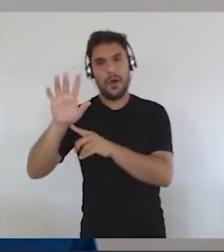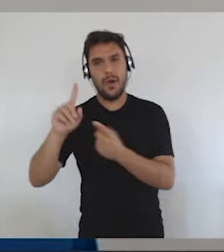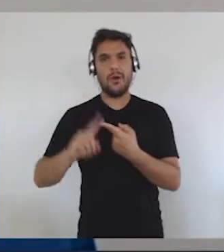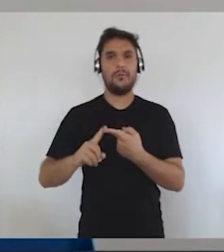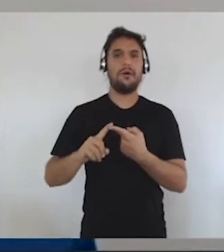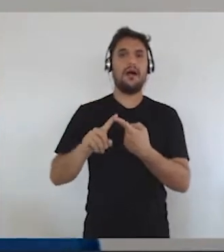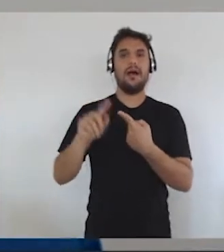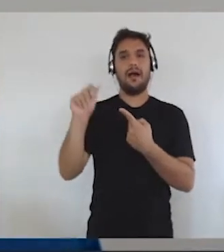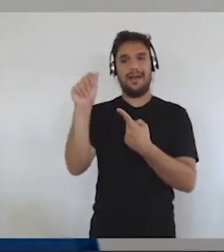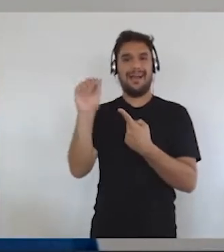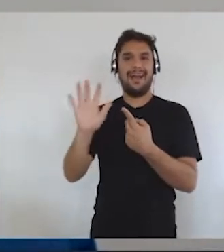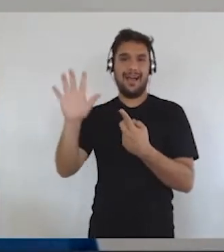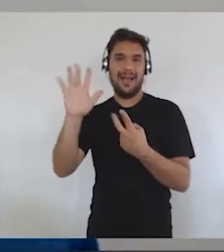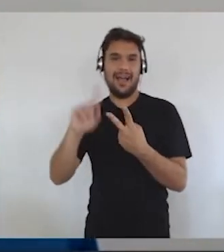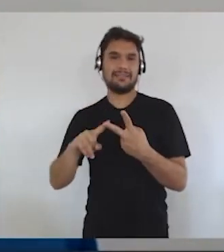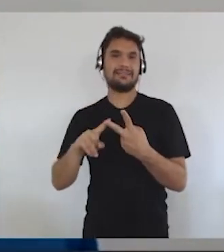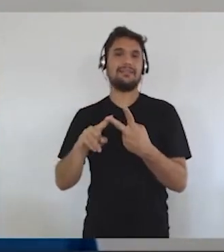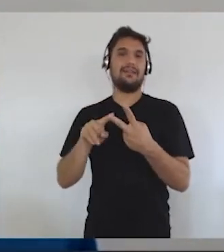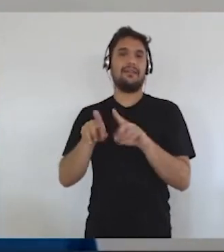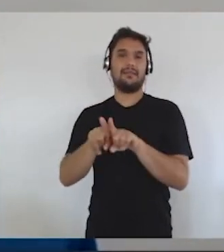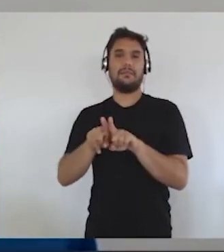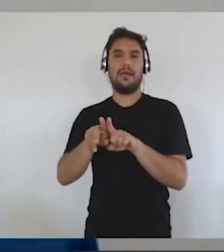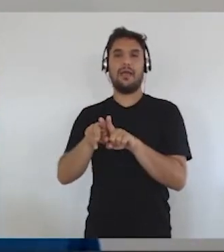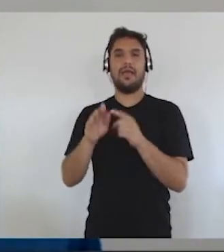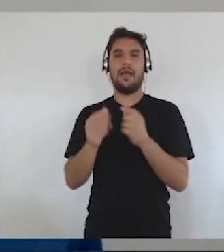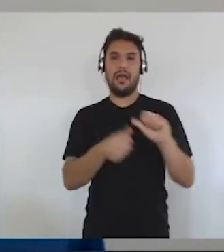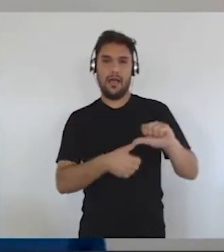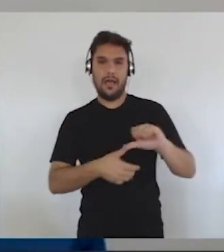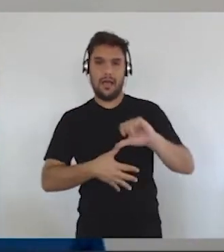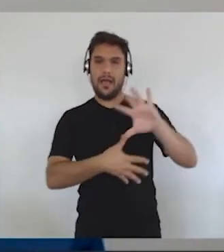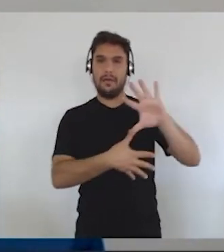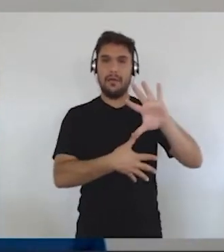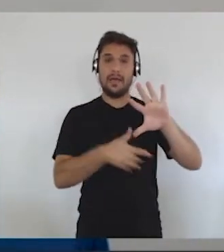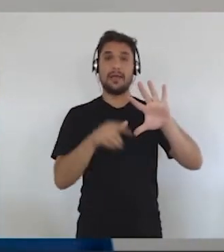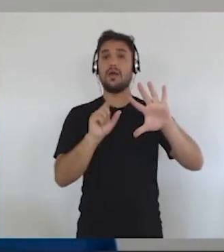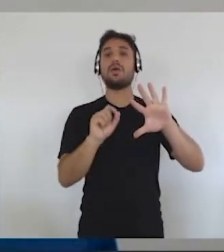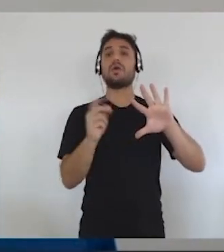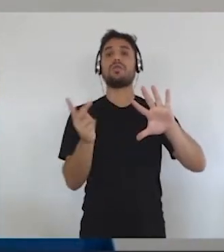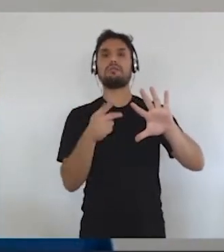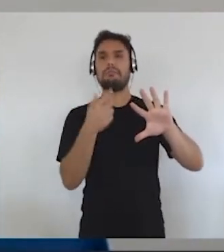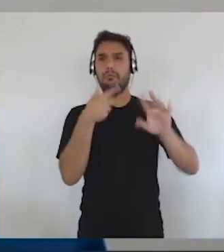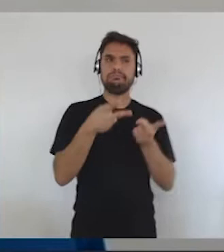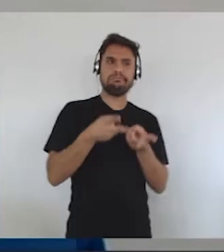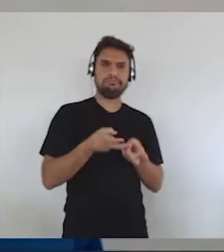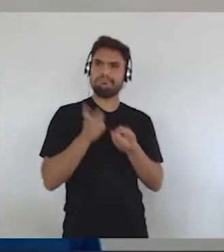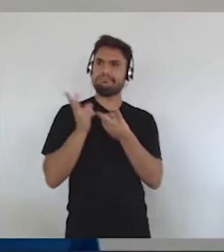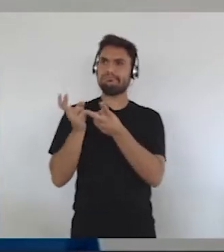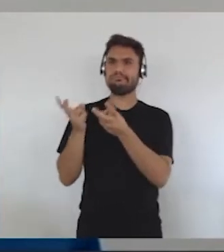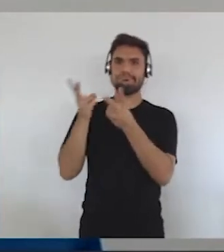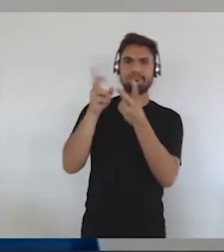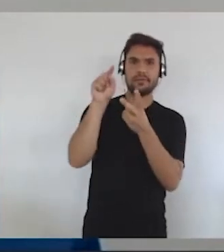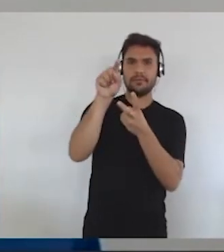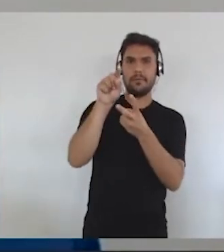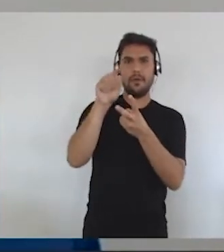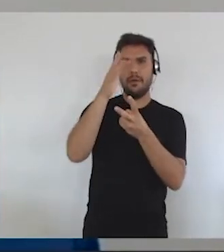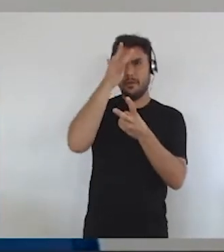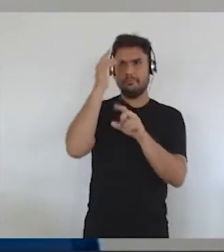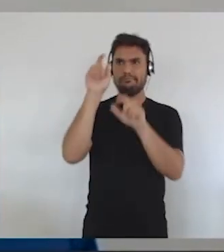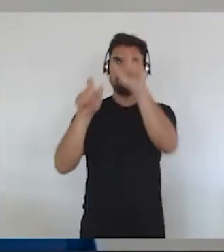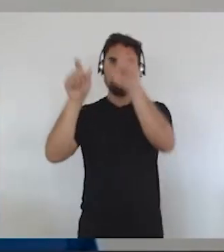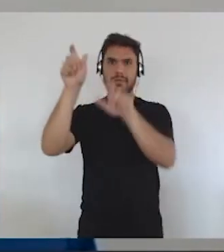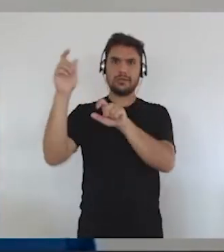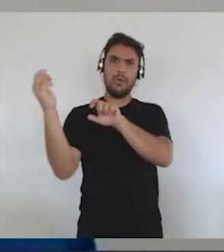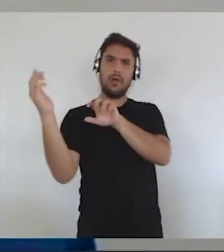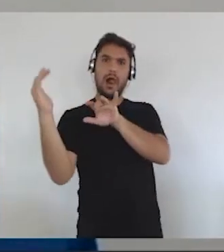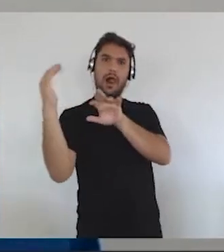na Ásia e nos países da América, um refluxo das pessoas que tentaram, e muitas delas